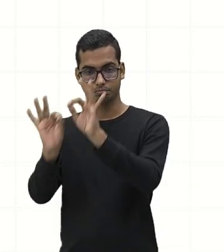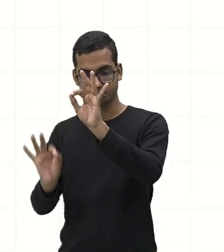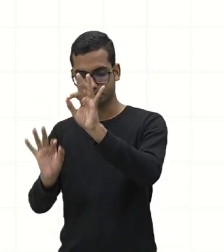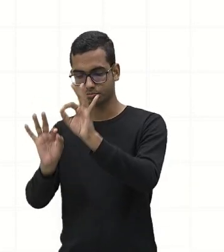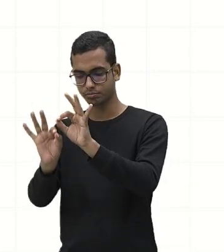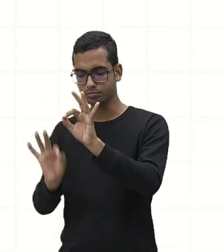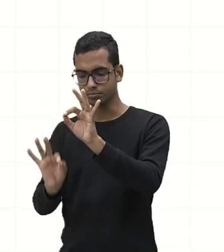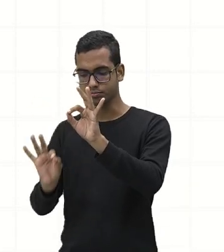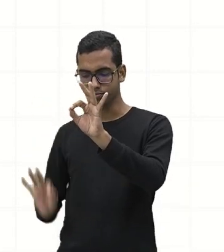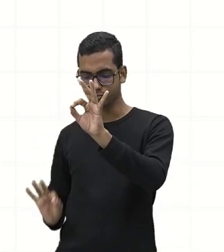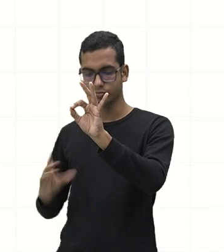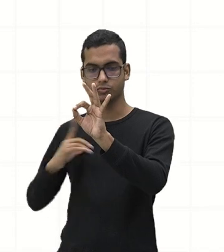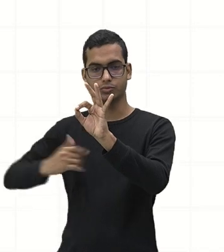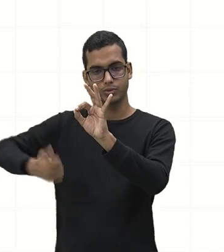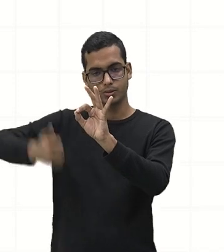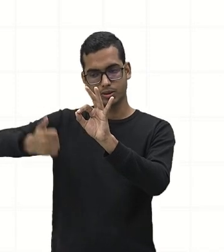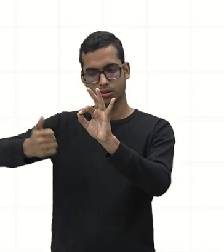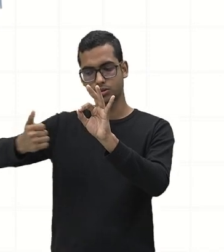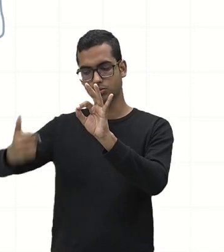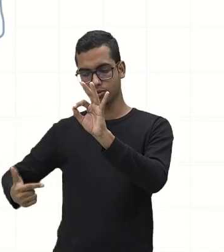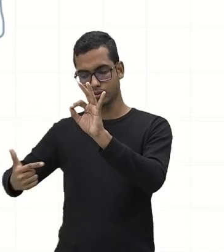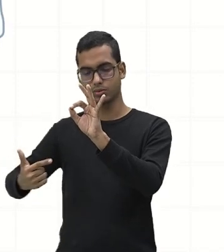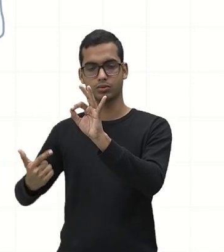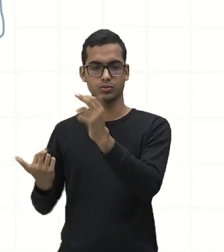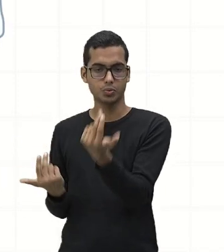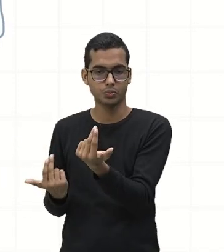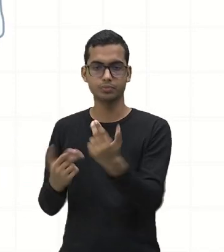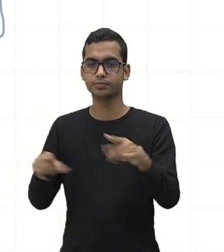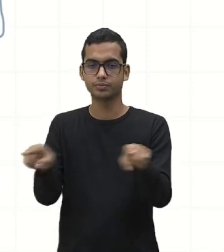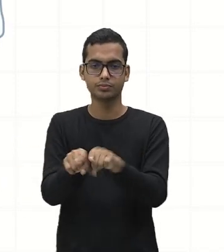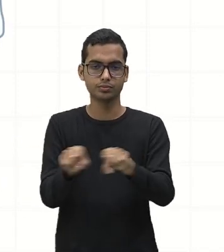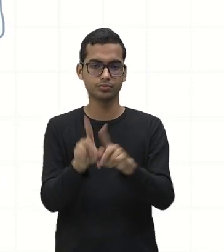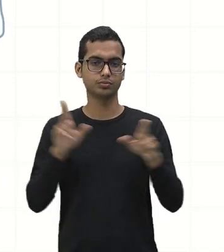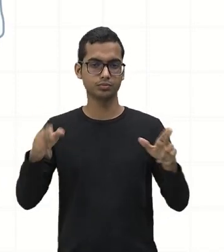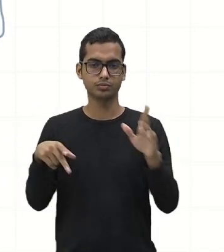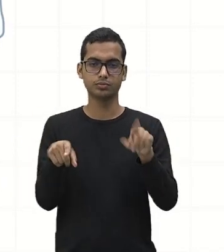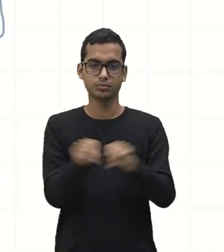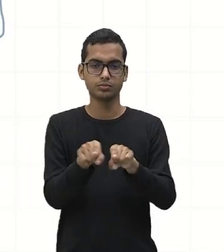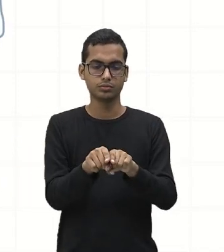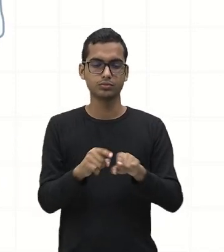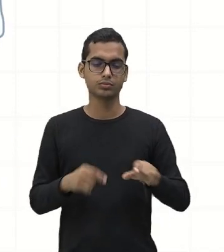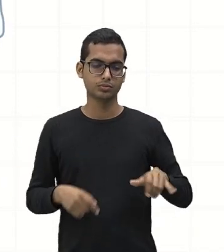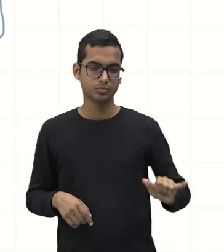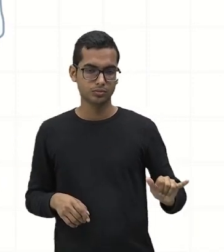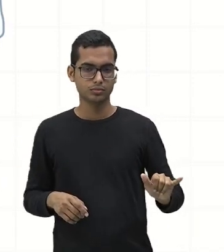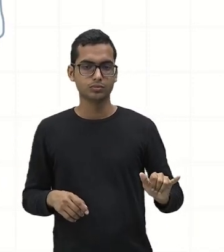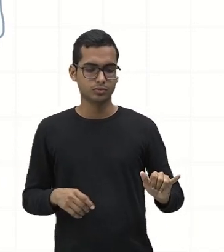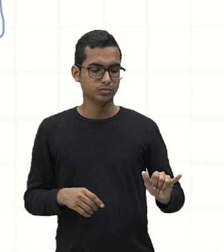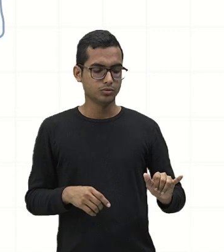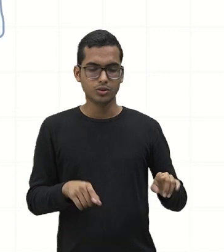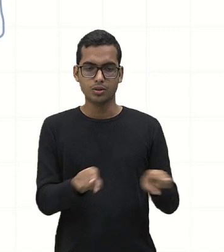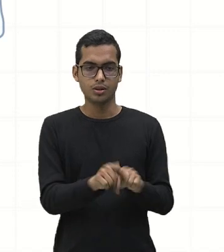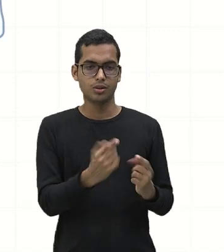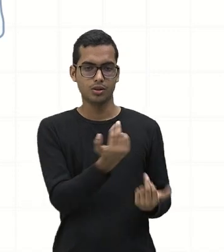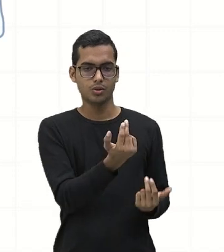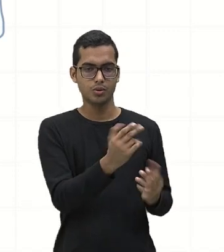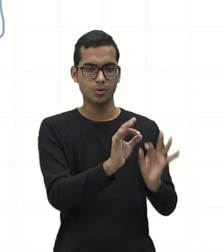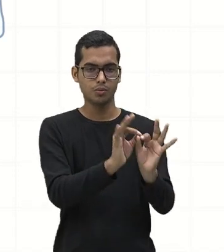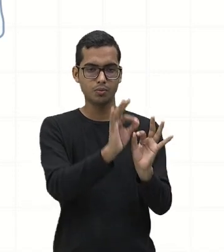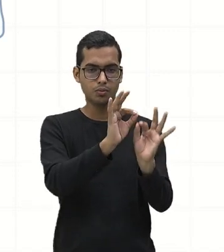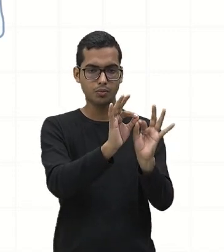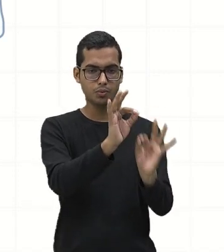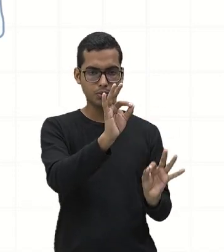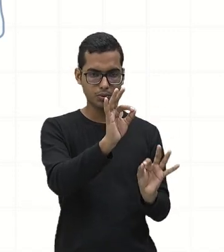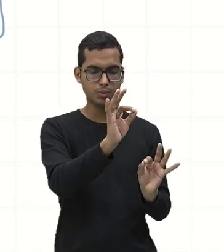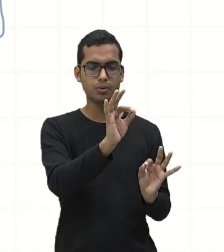U, assim como aqui na reta Y, elas vão ser proporcionais. Então, o primeiro pedaço aqui, a